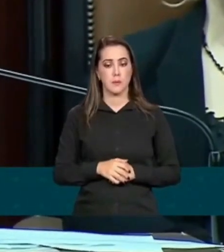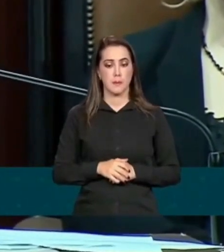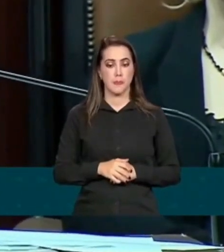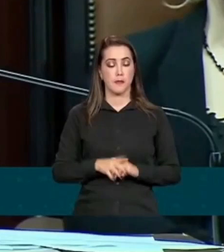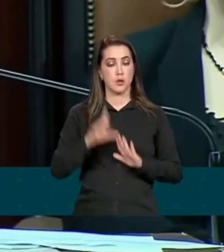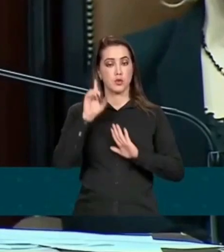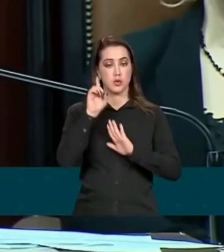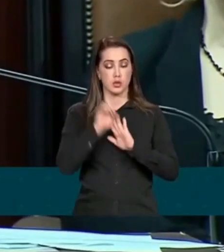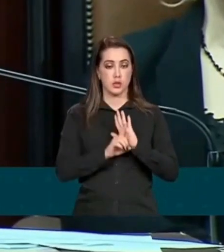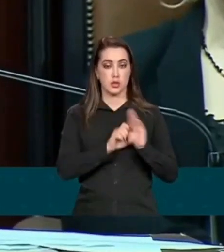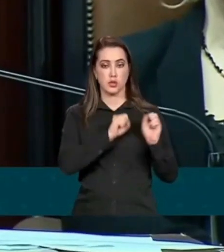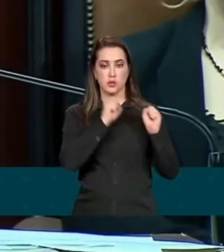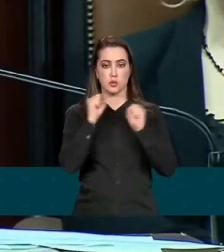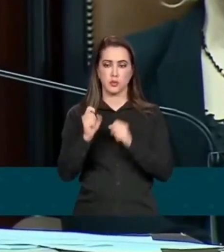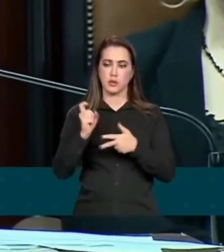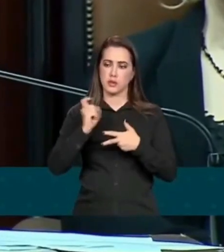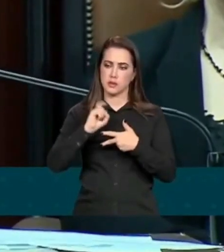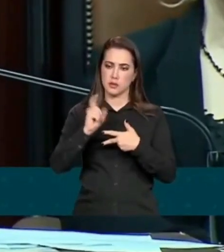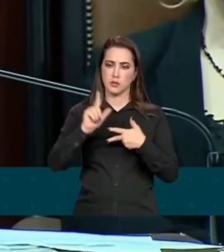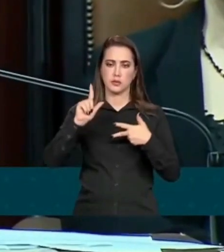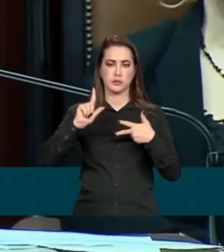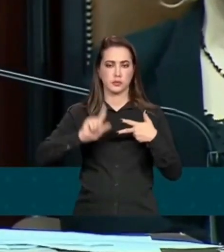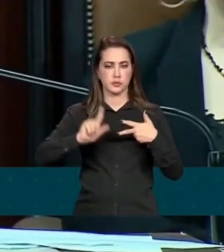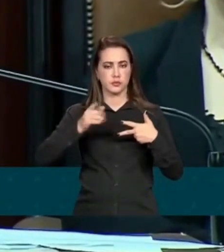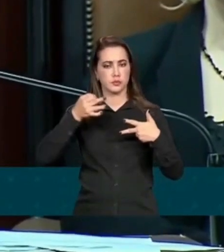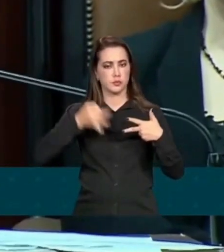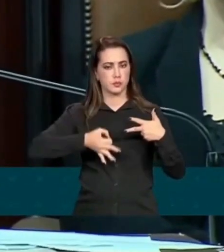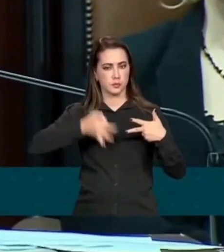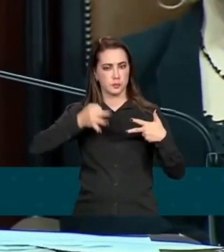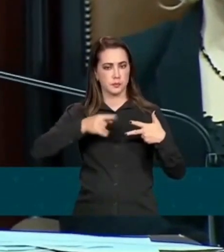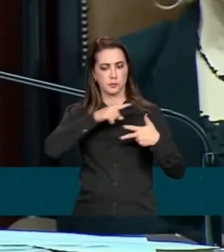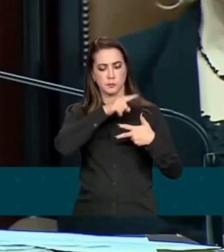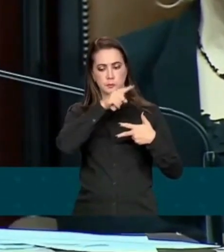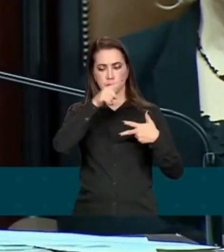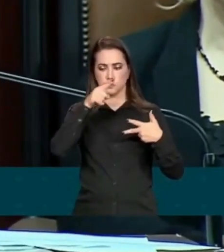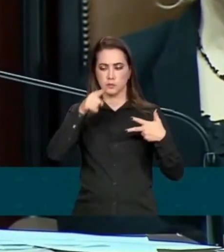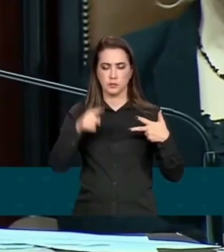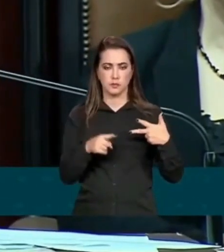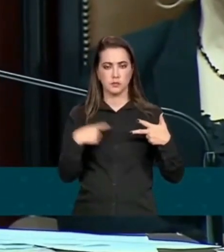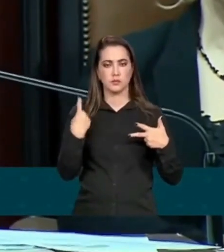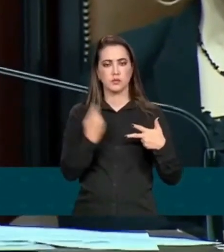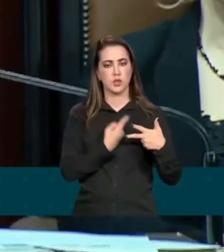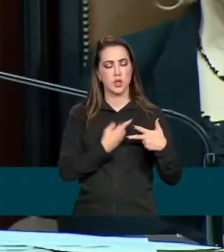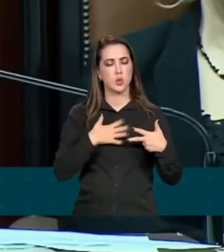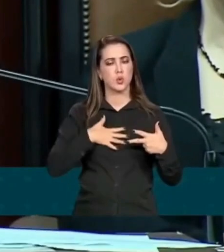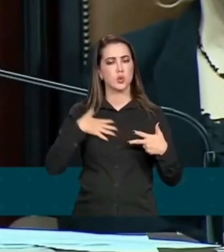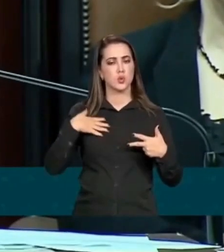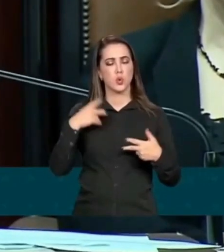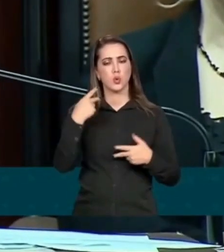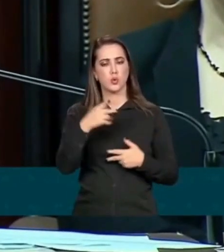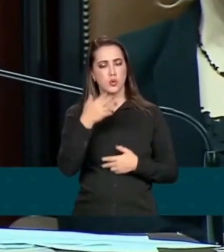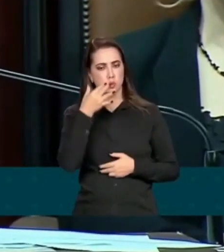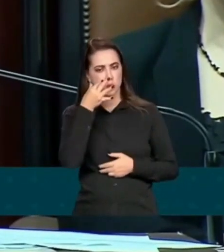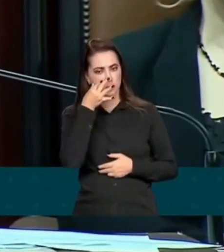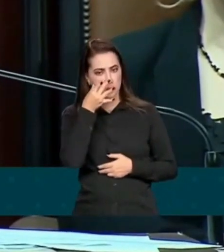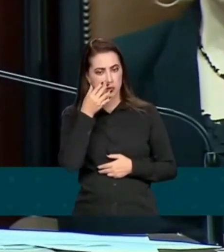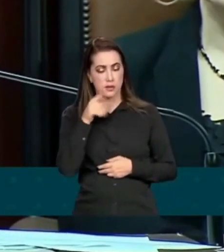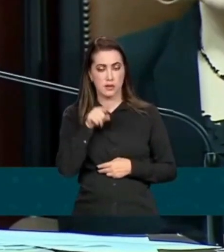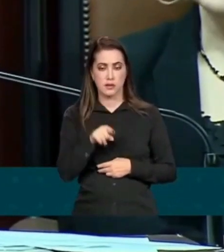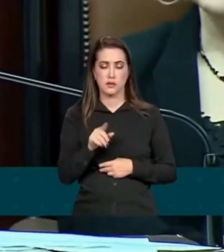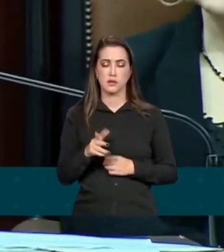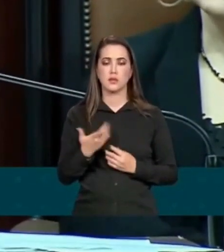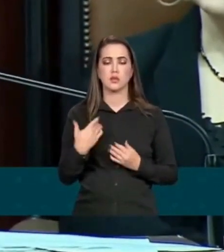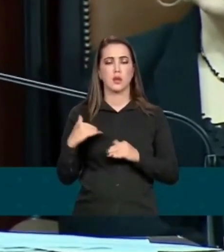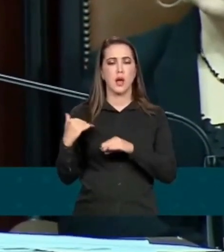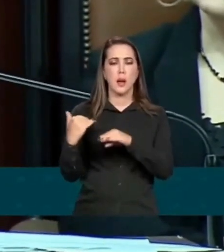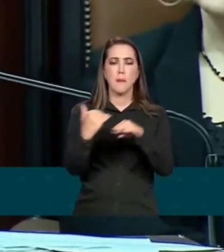dos poderes executivos, legislativo e judiciário, que nos honram com suas presenças de